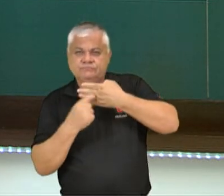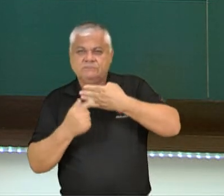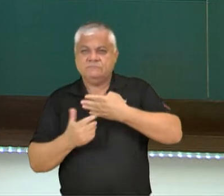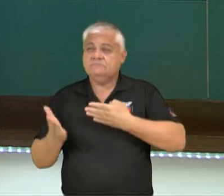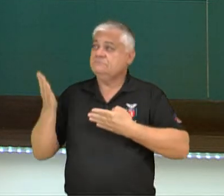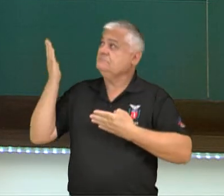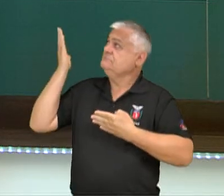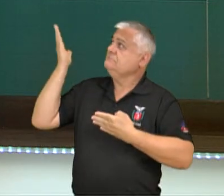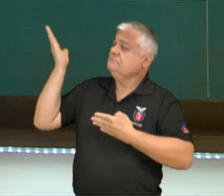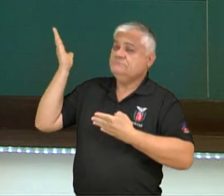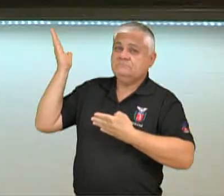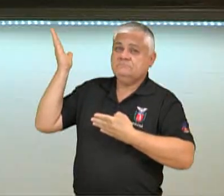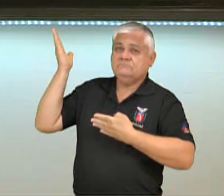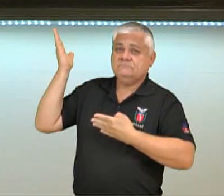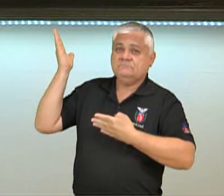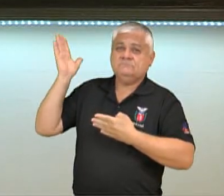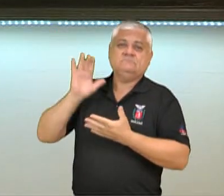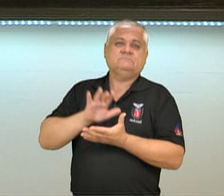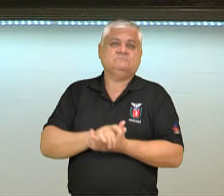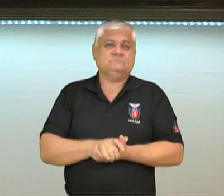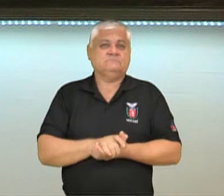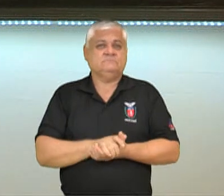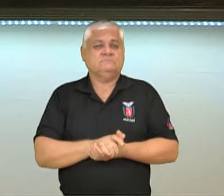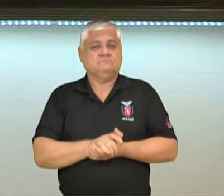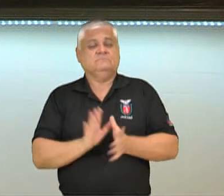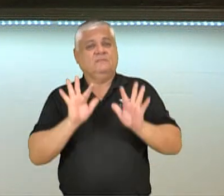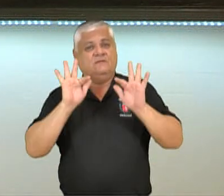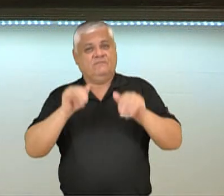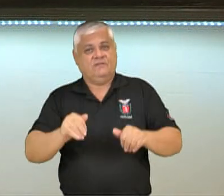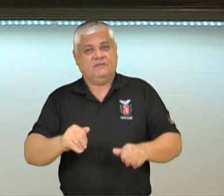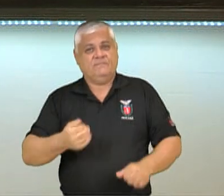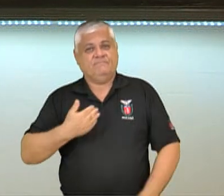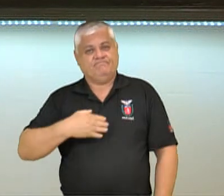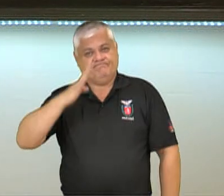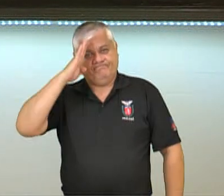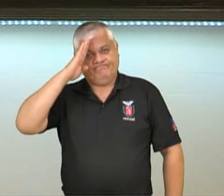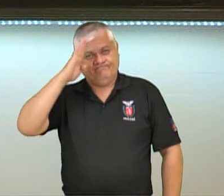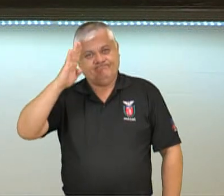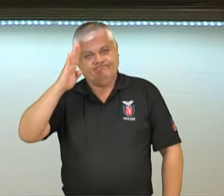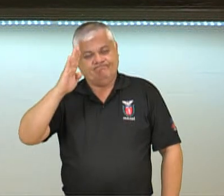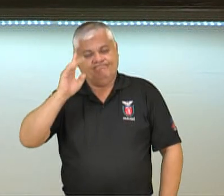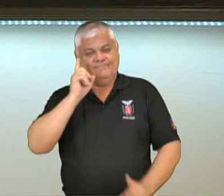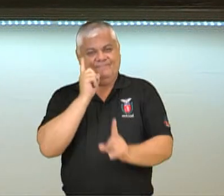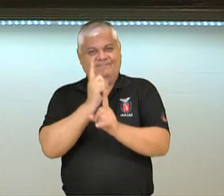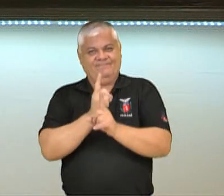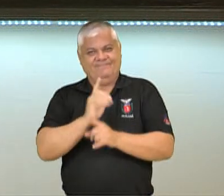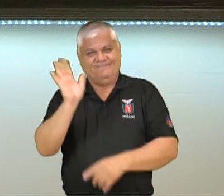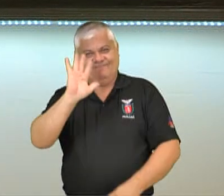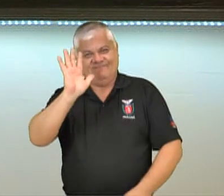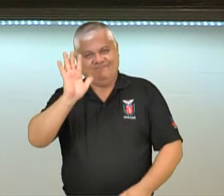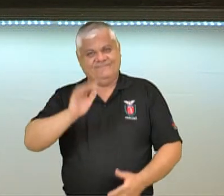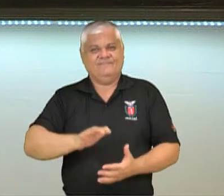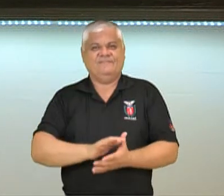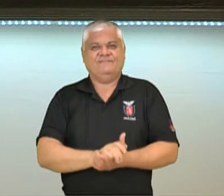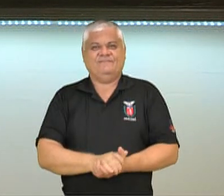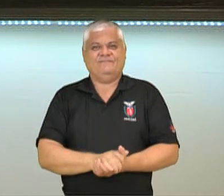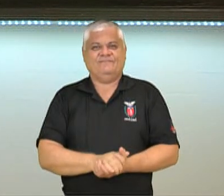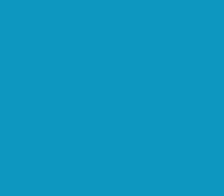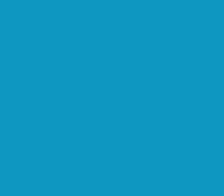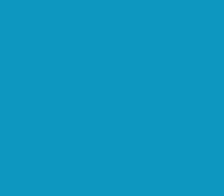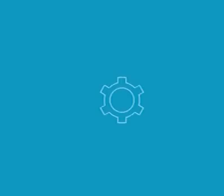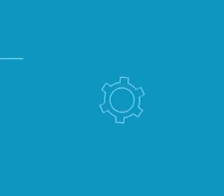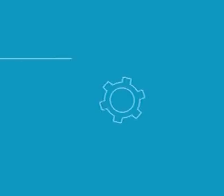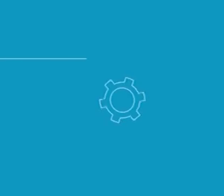nossa aula de hoje, ficamos por aqui, vejo vocês em breve, até mais, tchau!